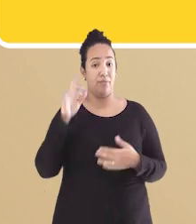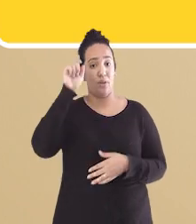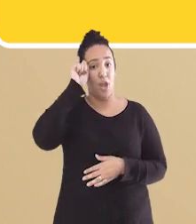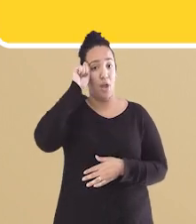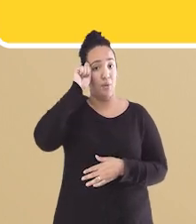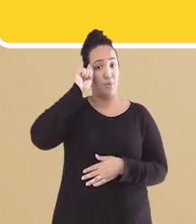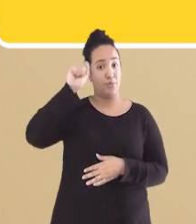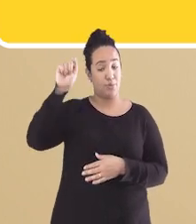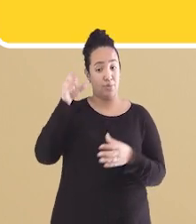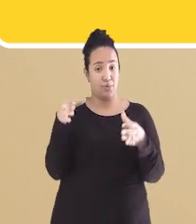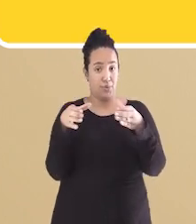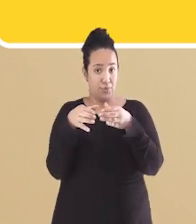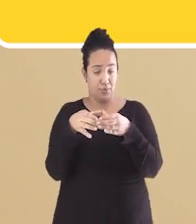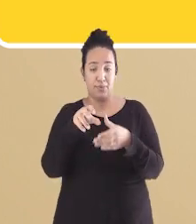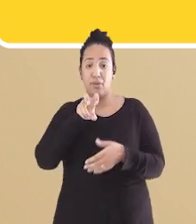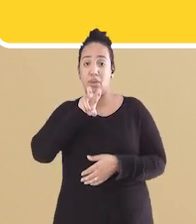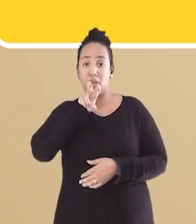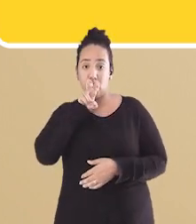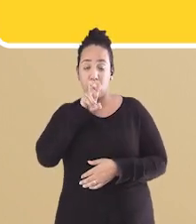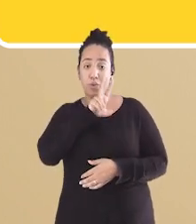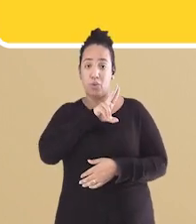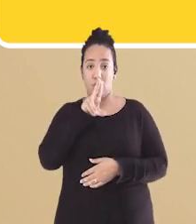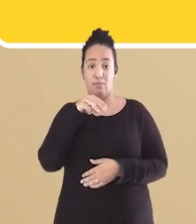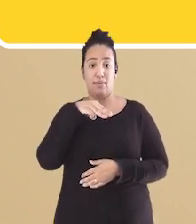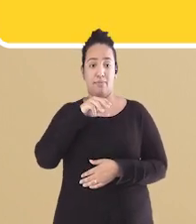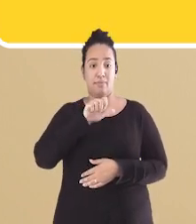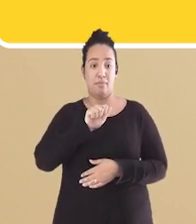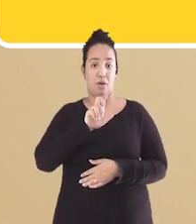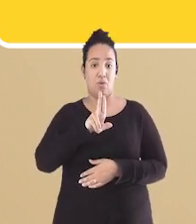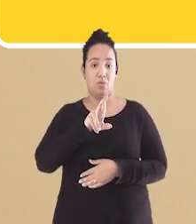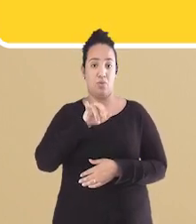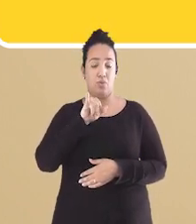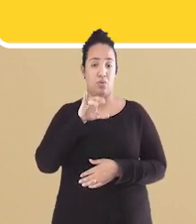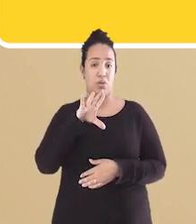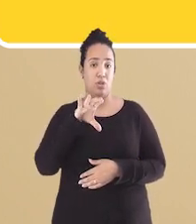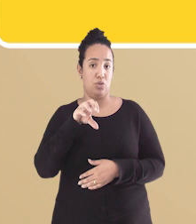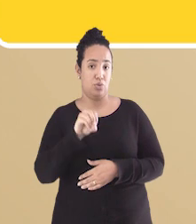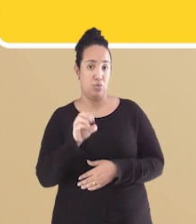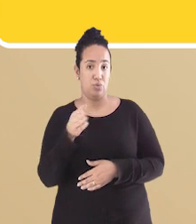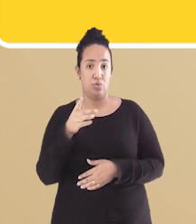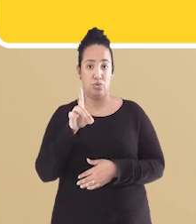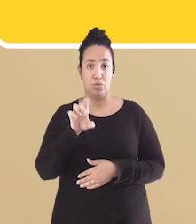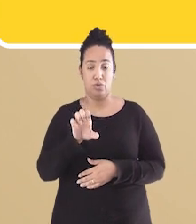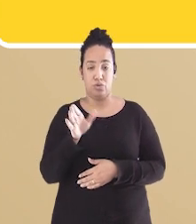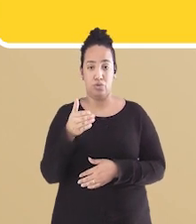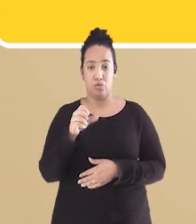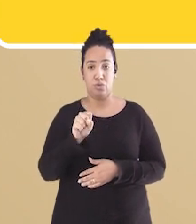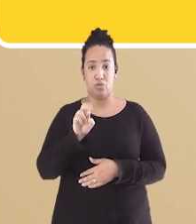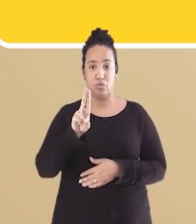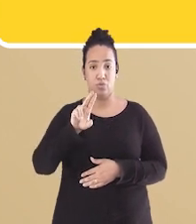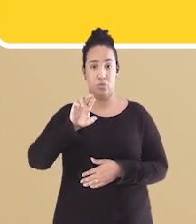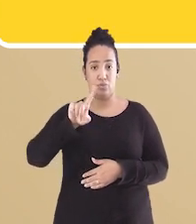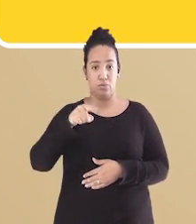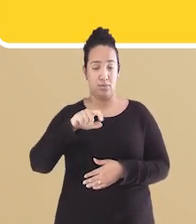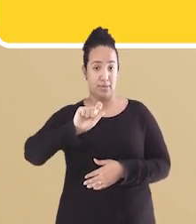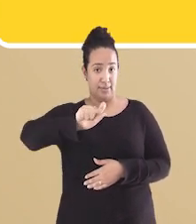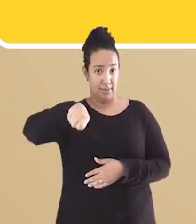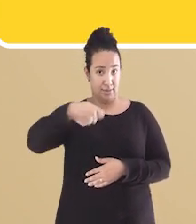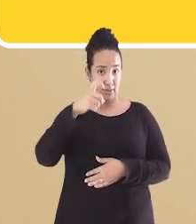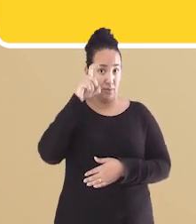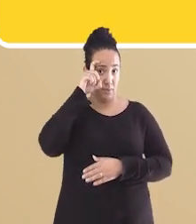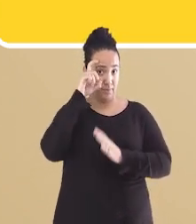histórias em quadrinhos da Turma da Mônica é o Maurício de Souza. E o autor das histórias em quadrinhos da Turma